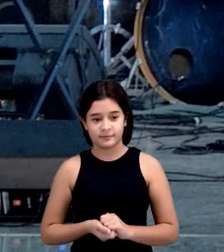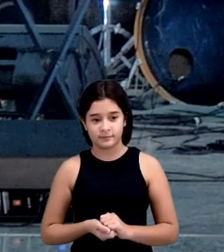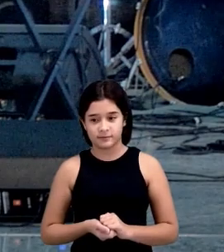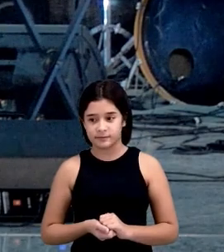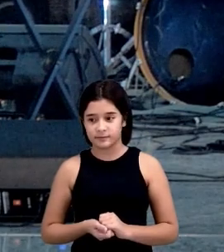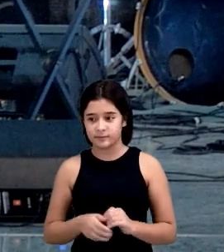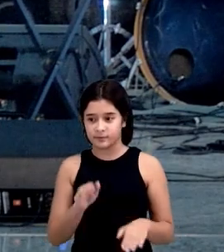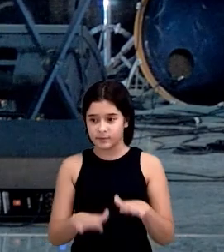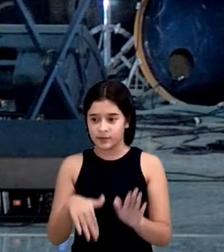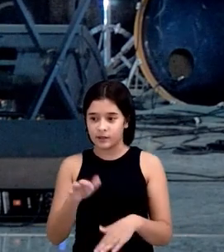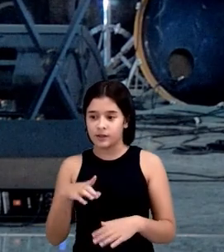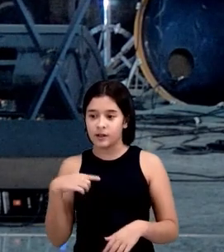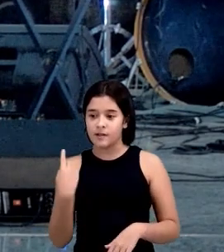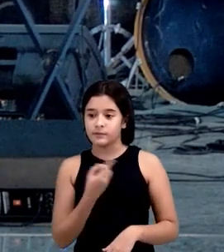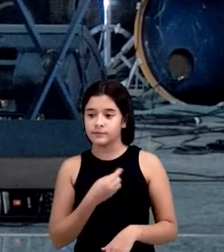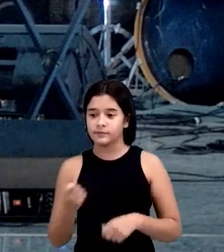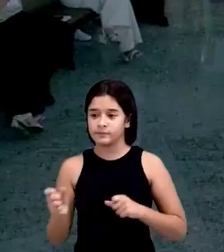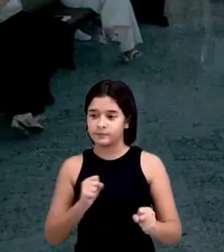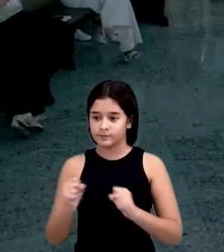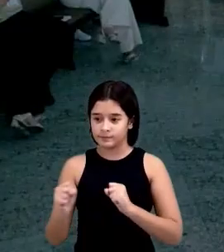muito saudável, não. Mas